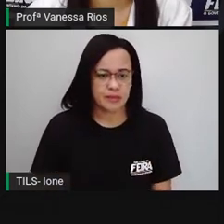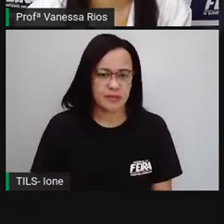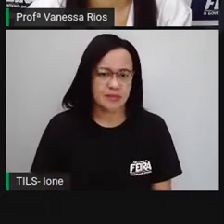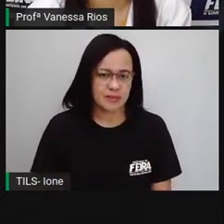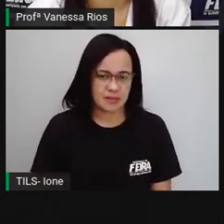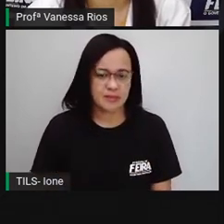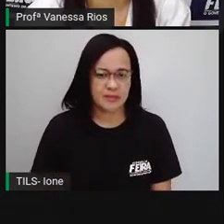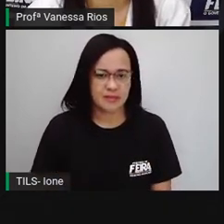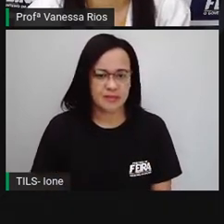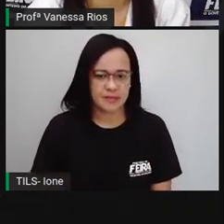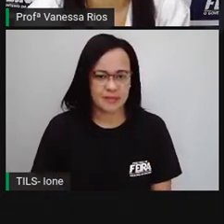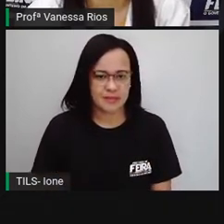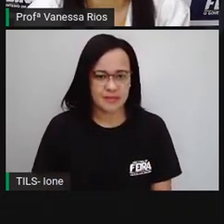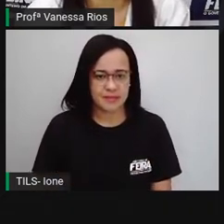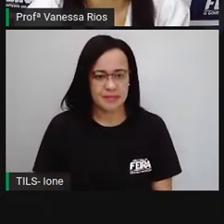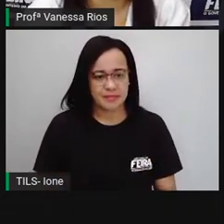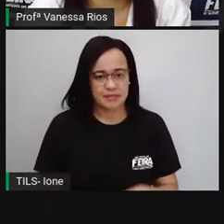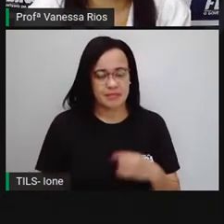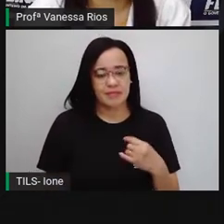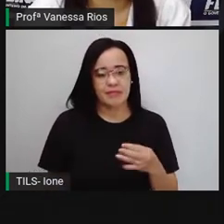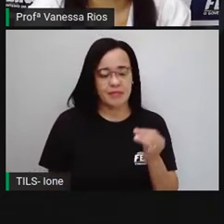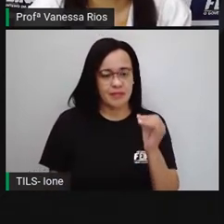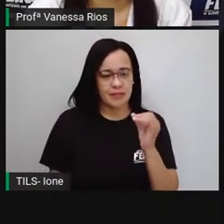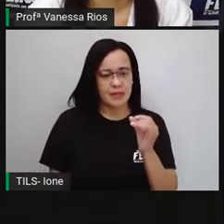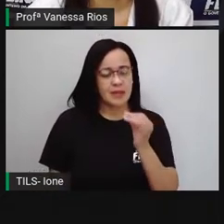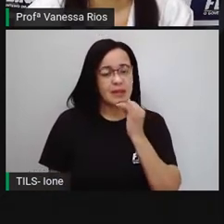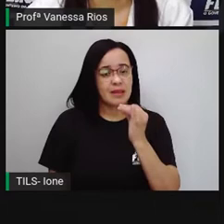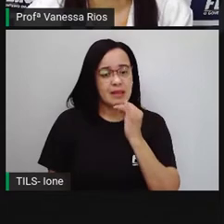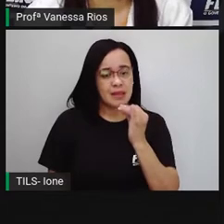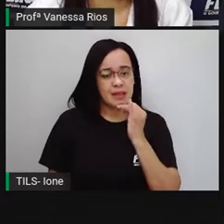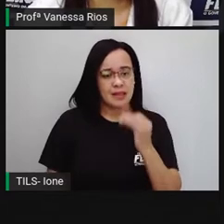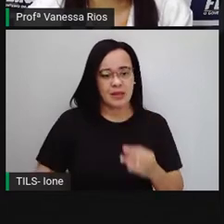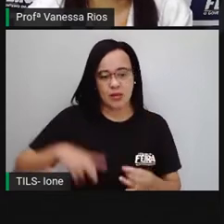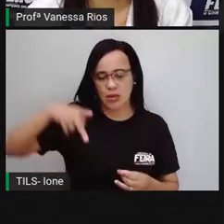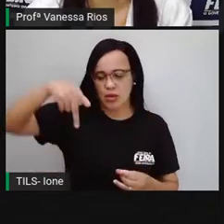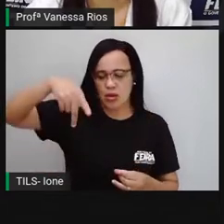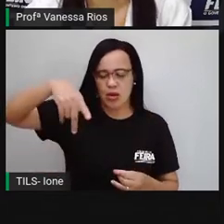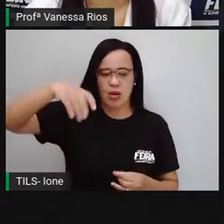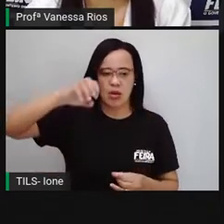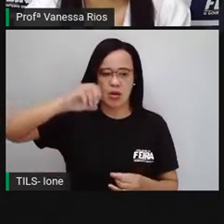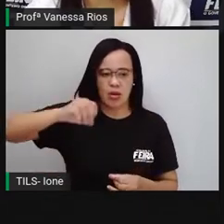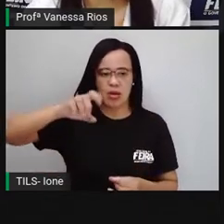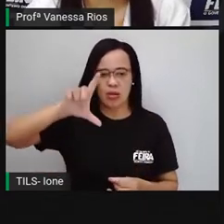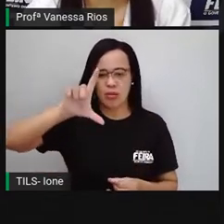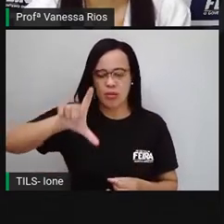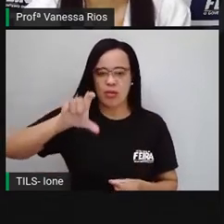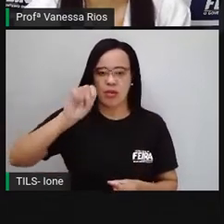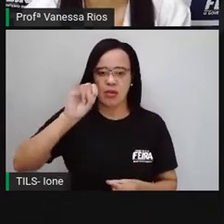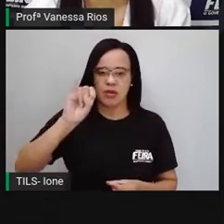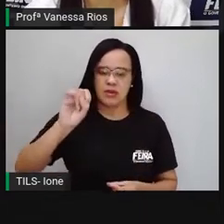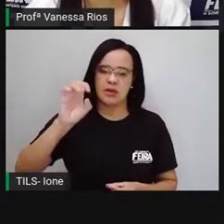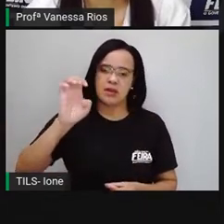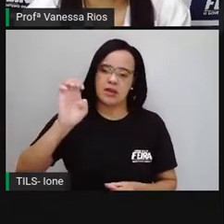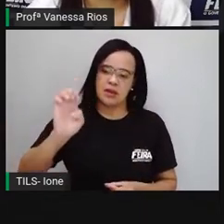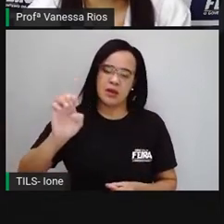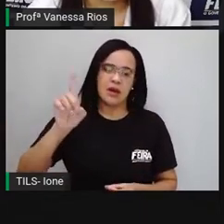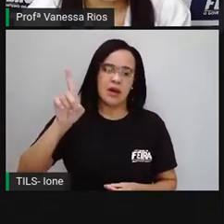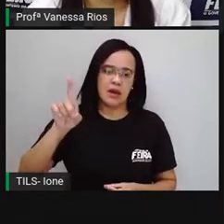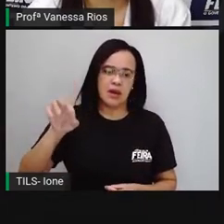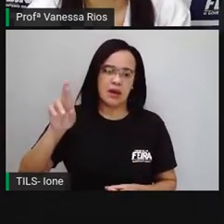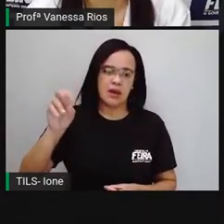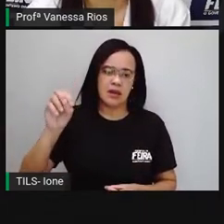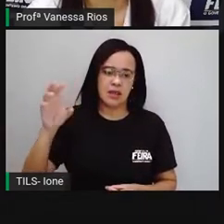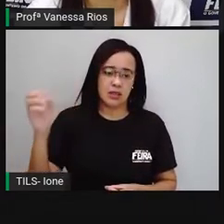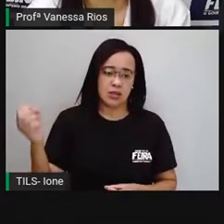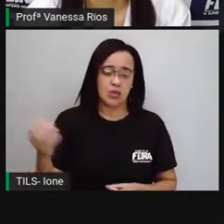Nos poliedros, nós podemos identificar, ó, face, aresta e